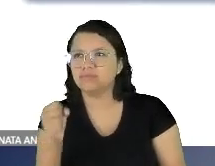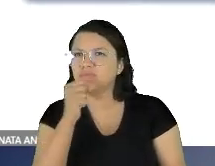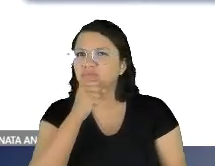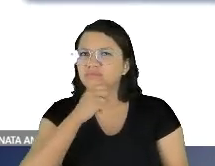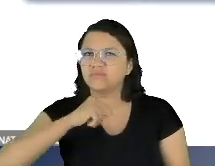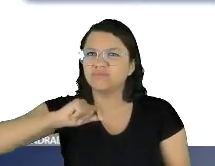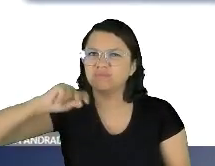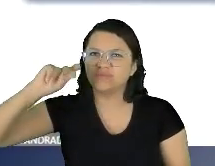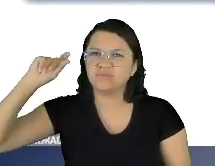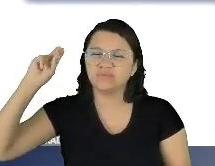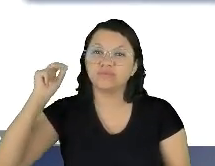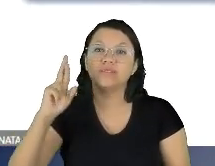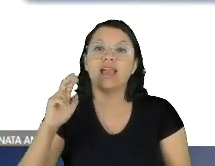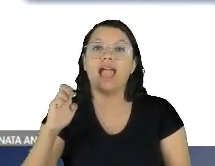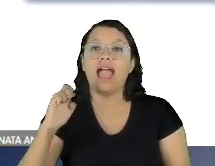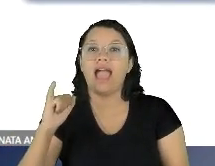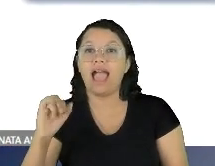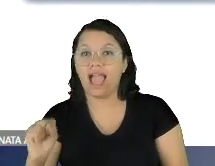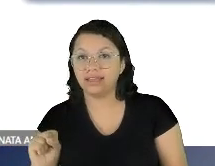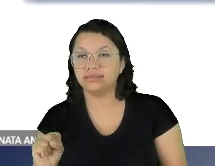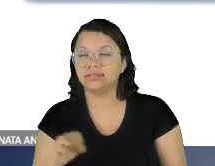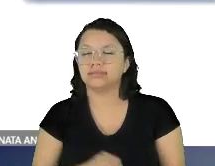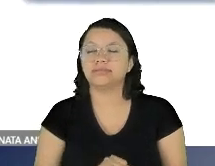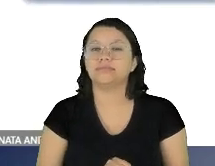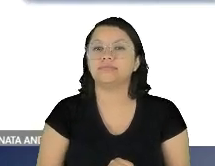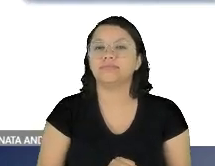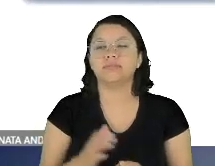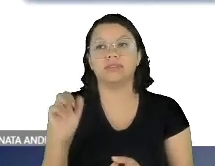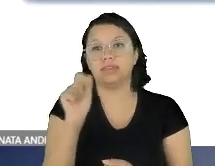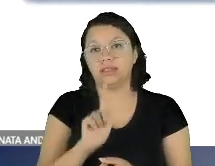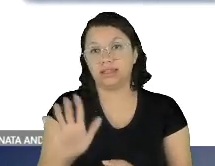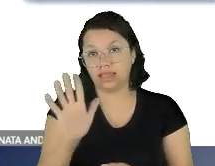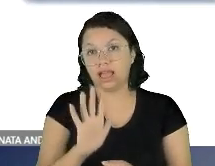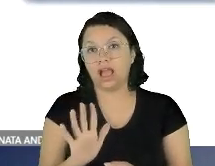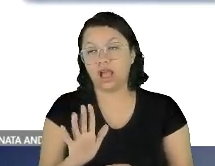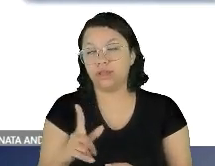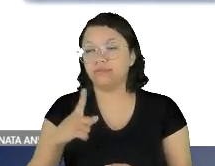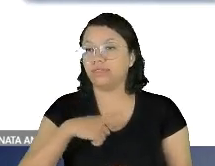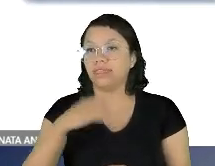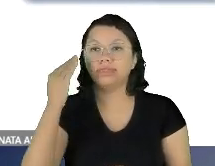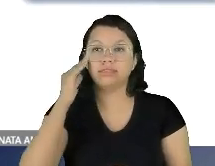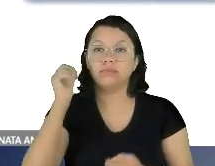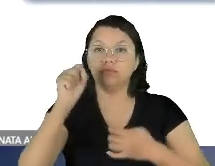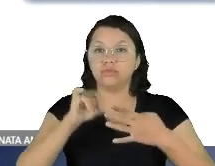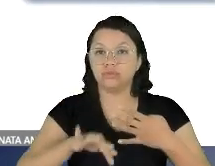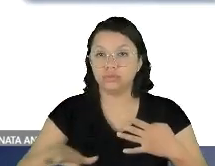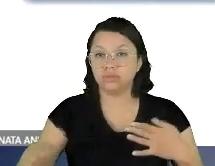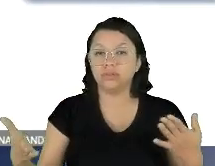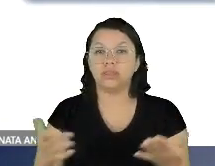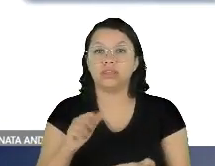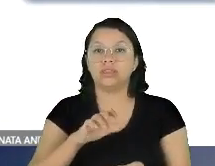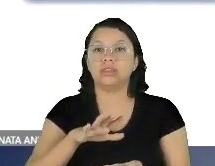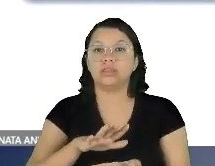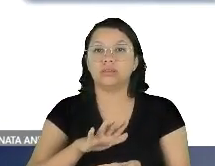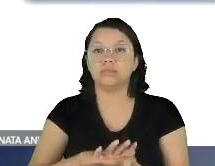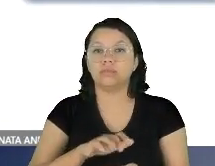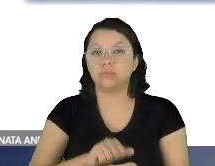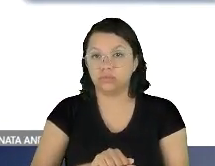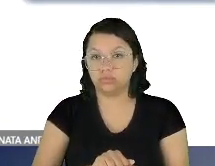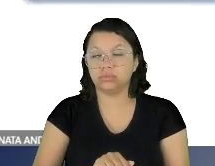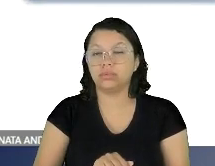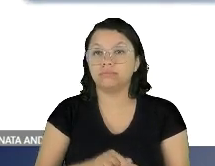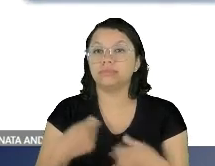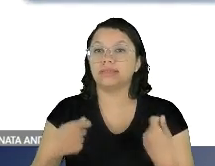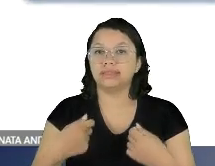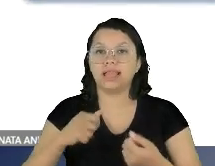nova era essa norma. Lógico que já tem entendimento jurisprudencial de que essas multas, quando estão assim escritas,